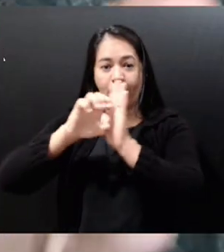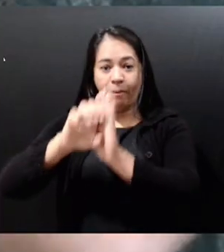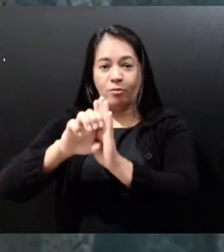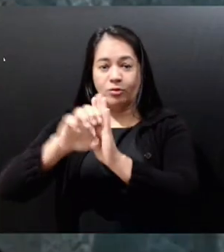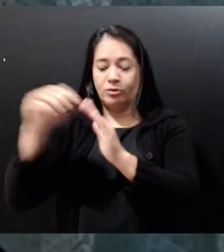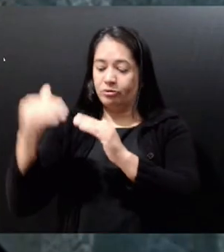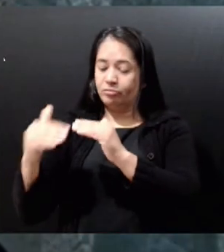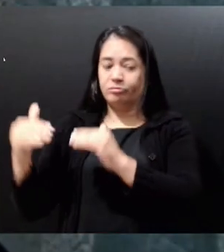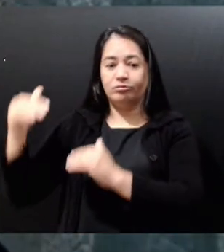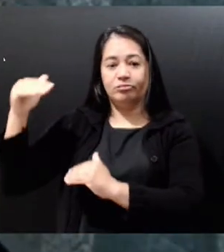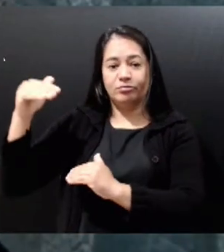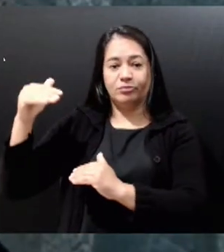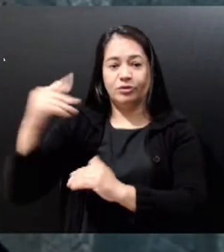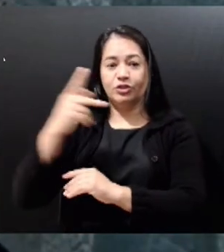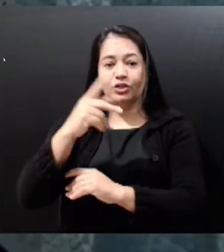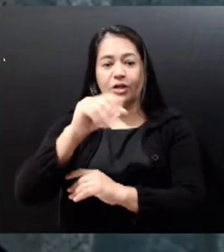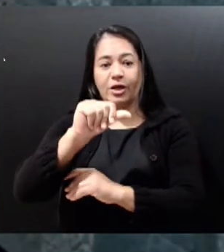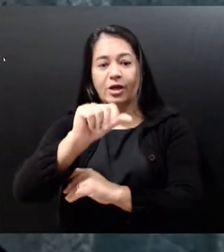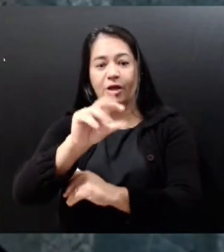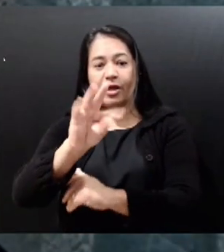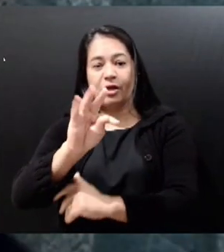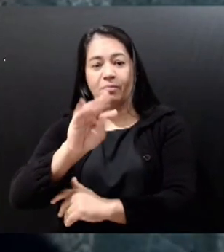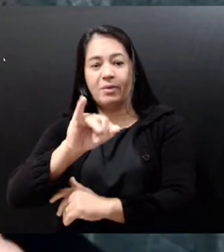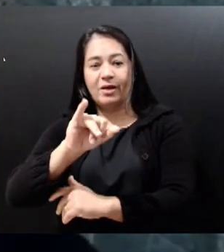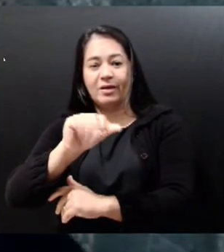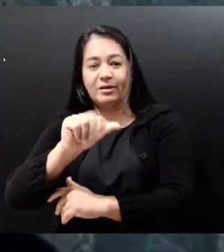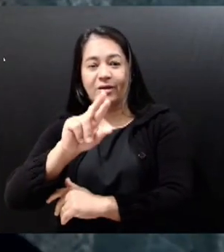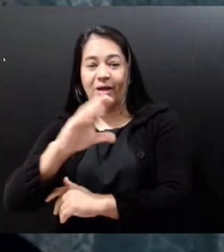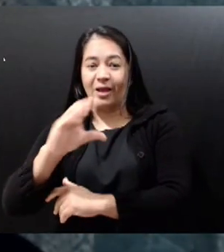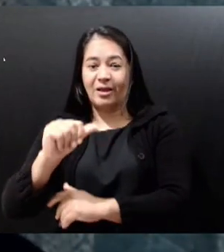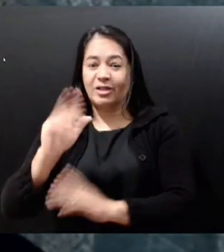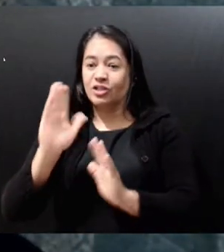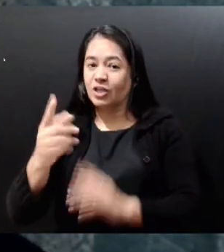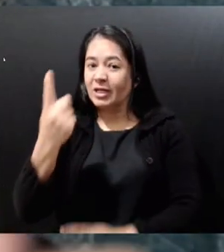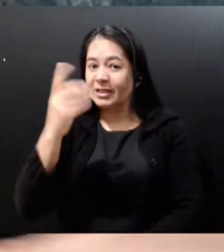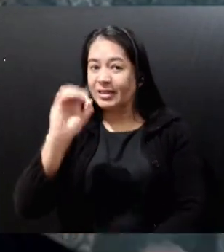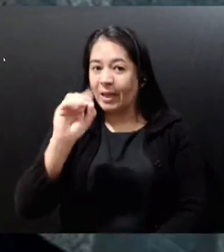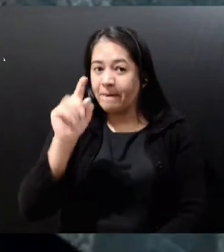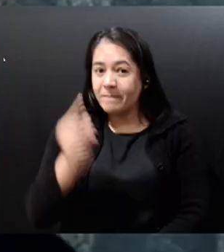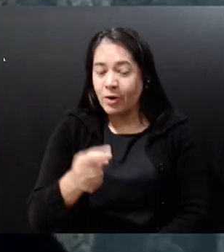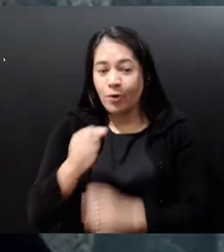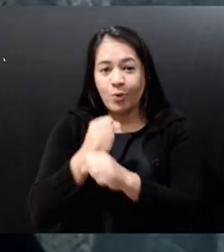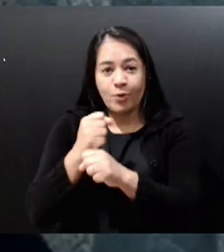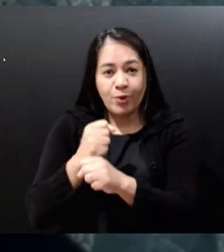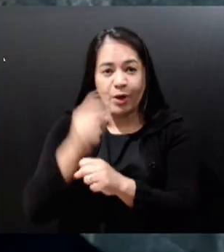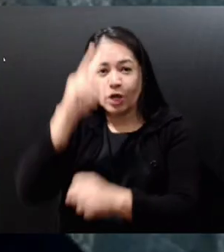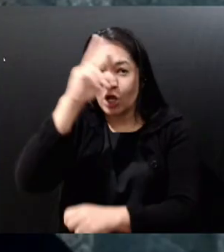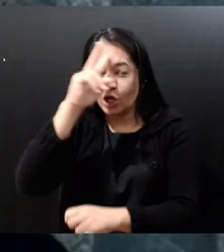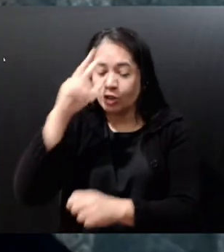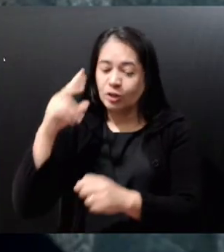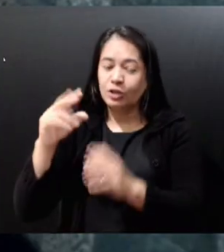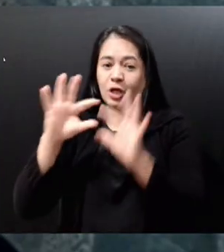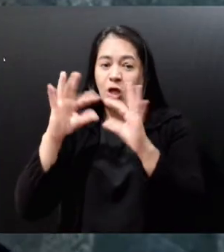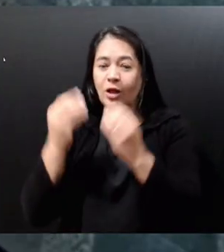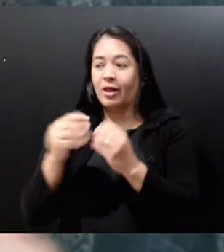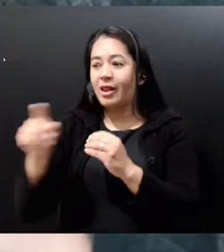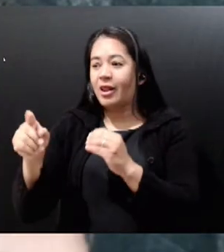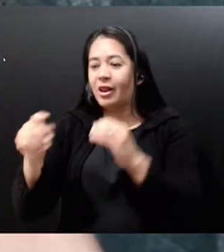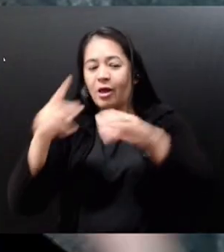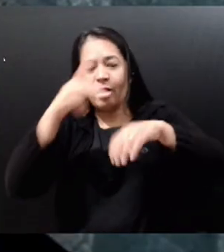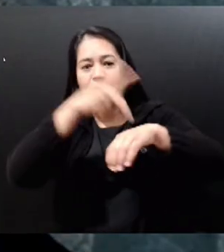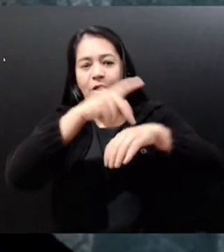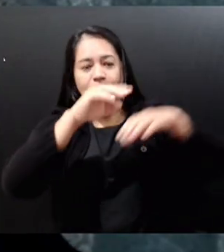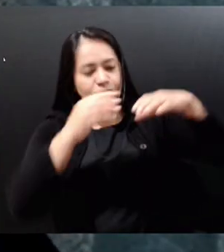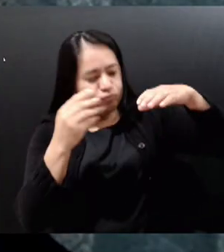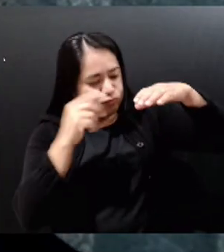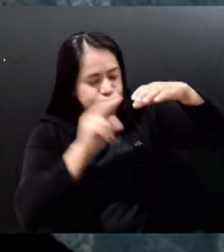patriarcal, tem 10 mil anos de história, de família, na caverna, das tribos. Então,